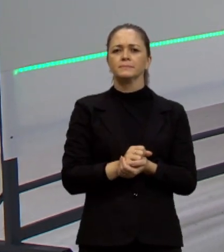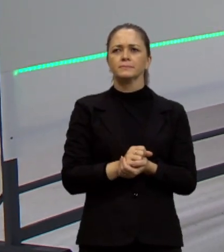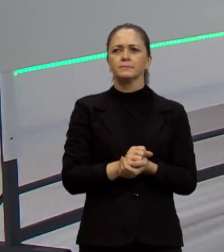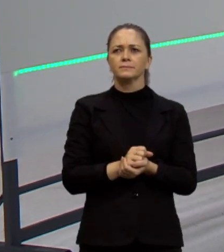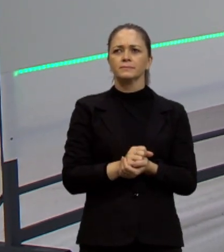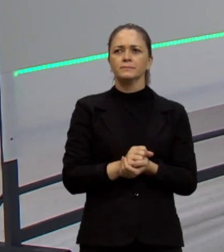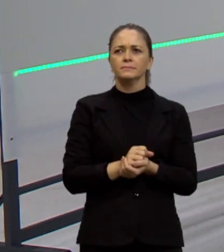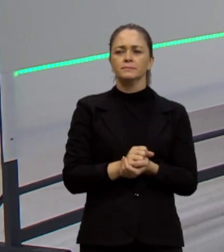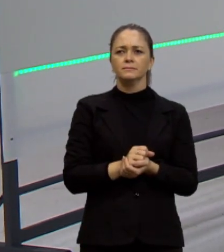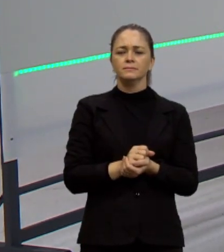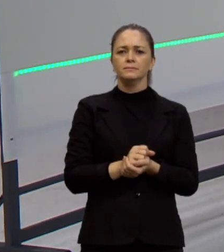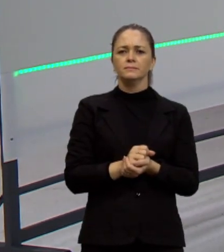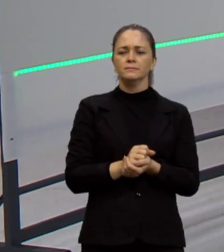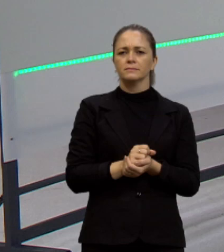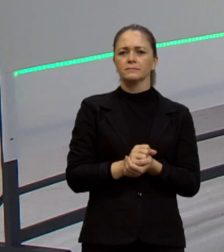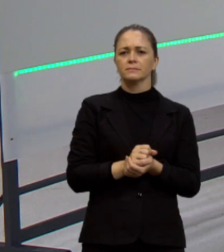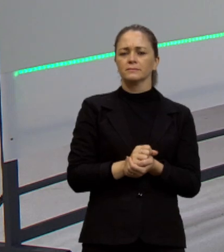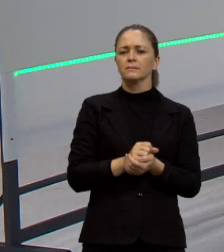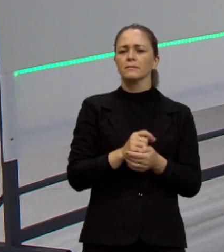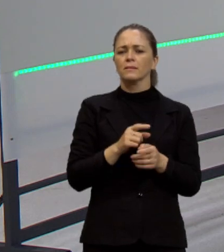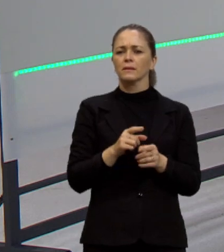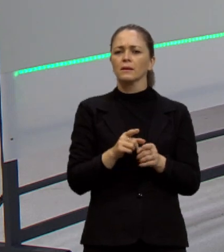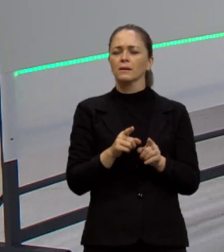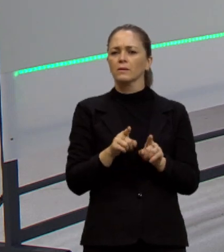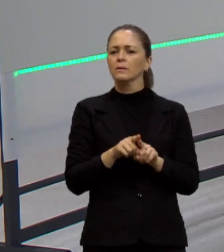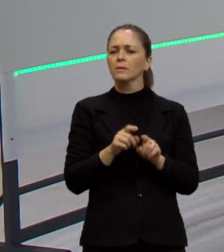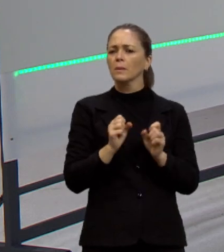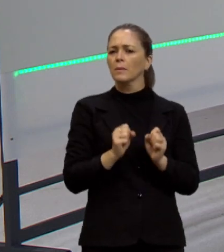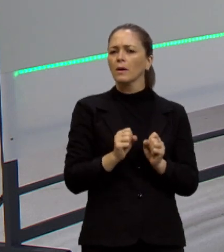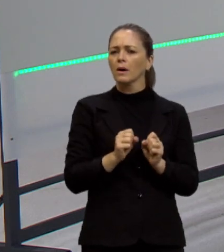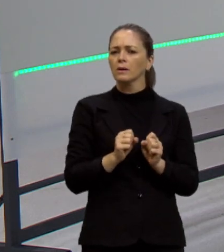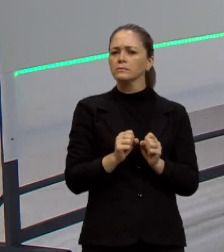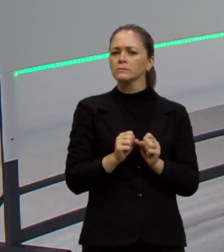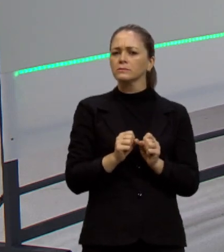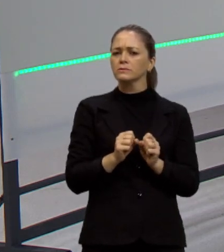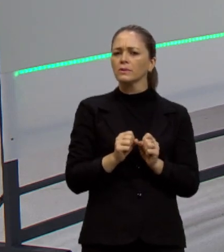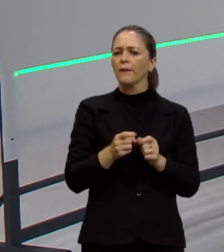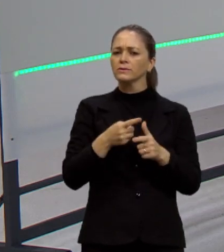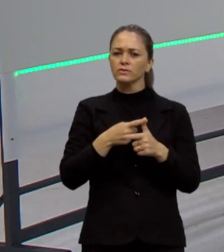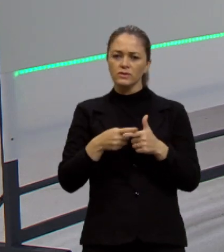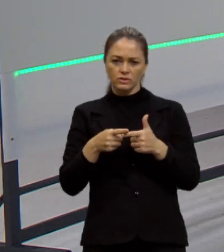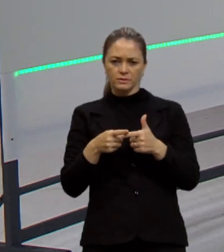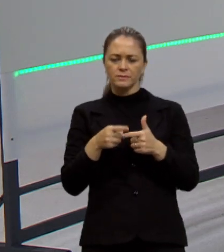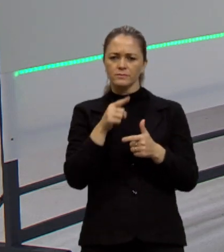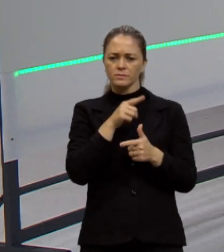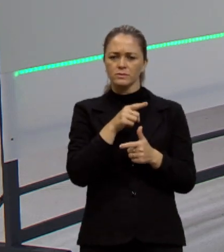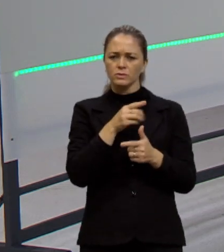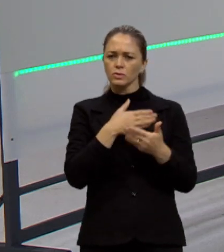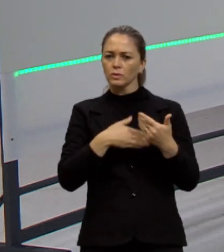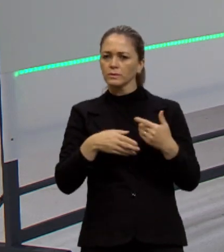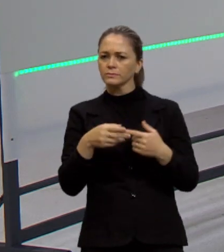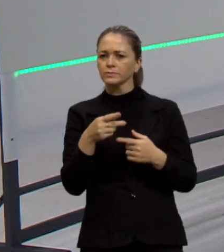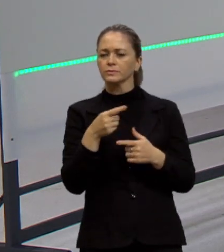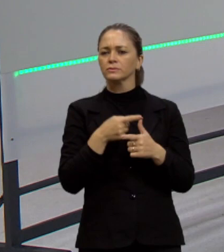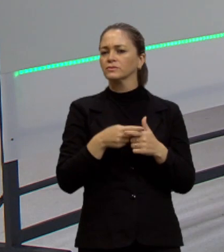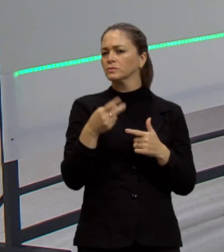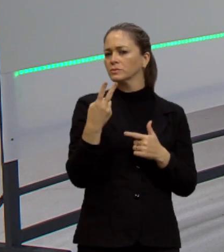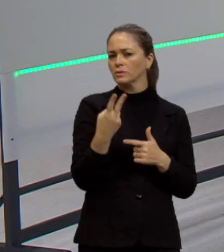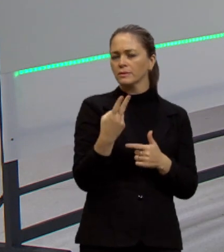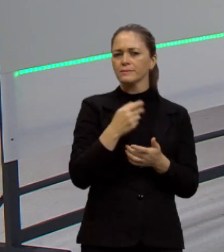Eu posso também, uma questão aqui, que eu posso simplificar essa equação. Eu posso dividi-la toda por 2, por